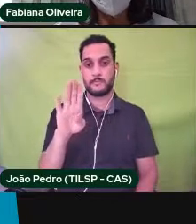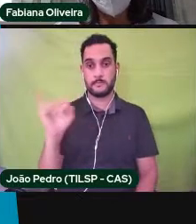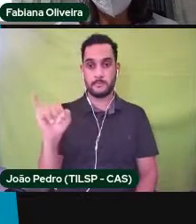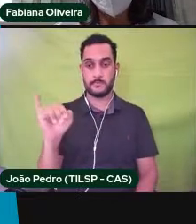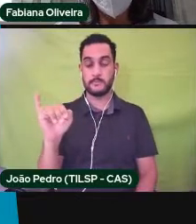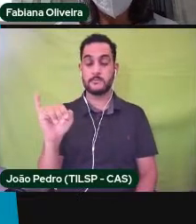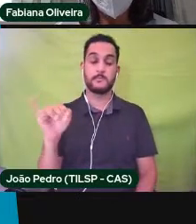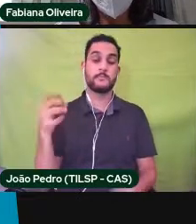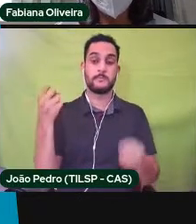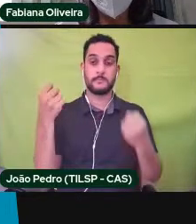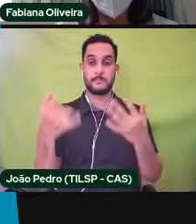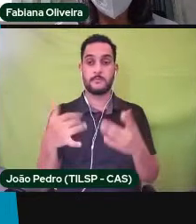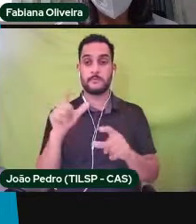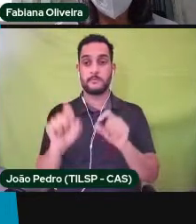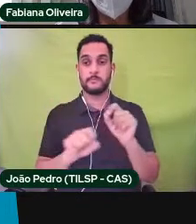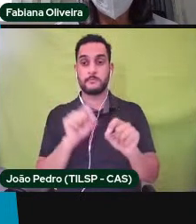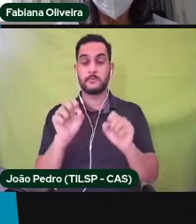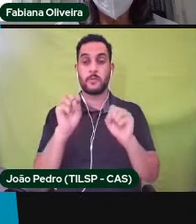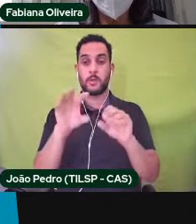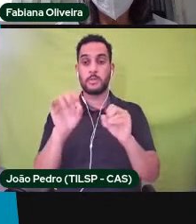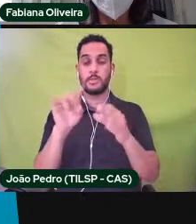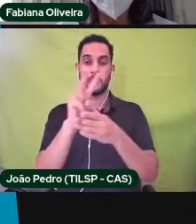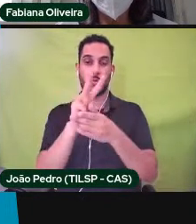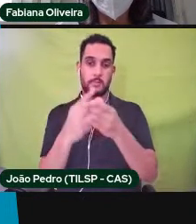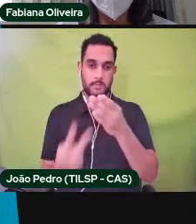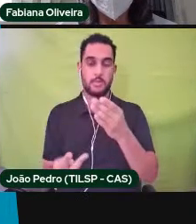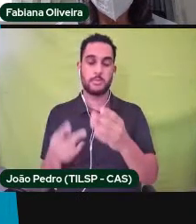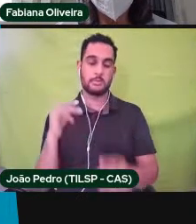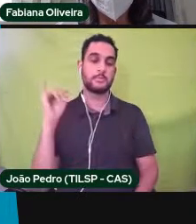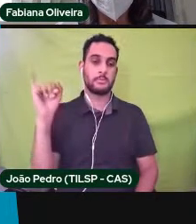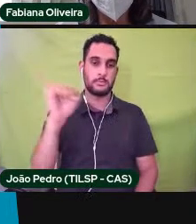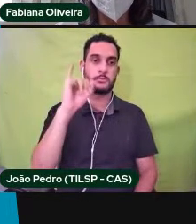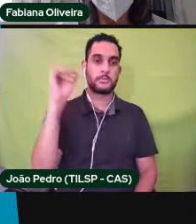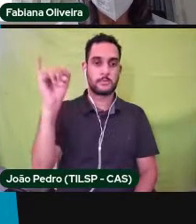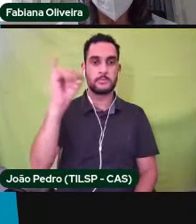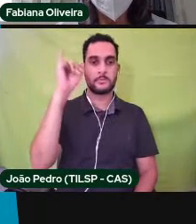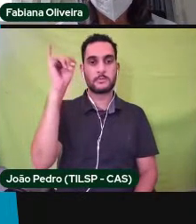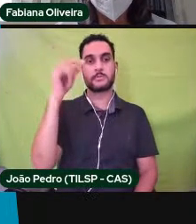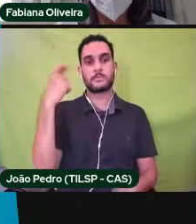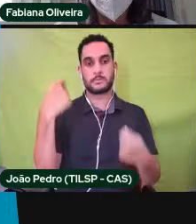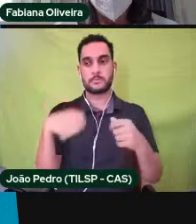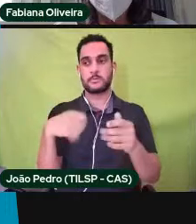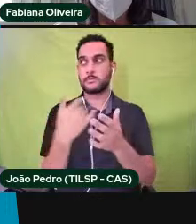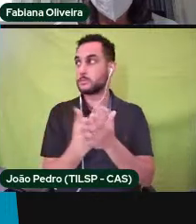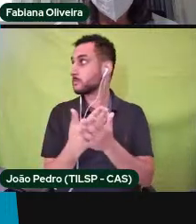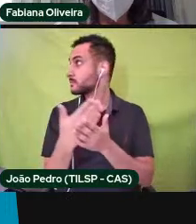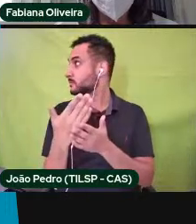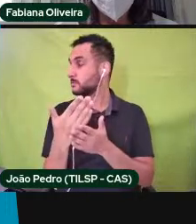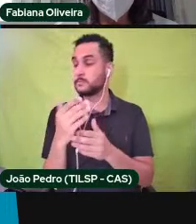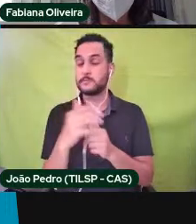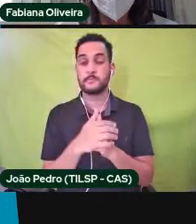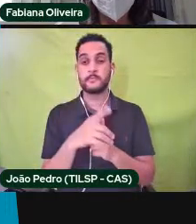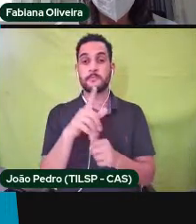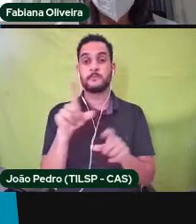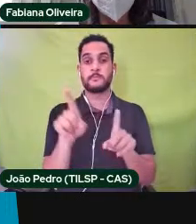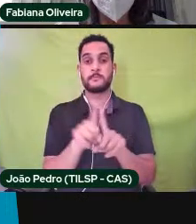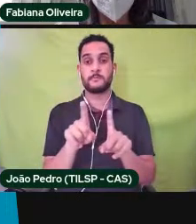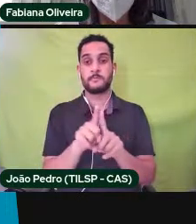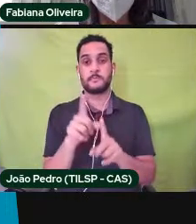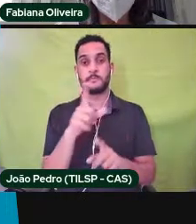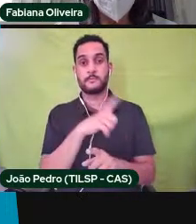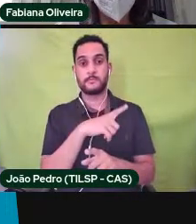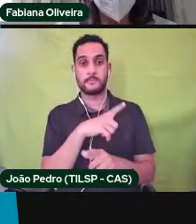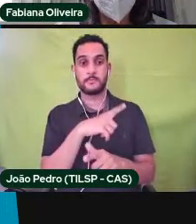em que a educação bilíngue também ela é importante, deve ser introduzida. As medidas